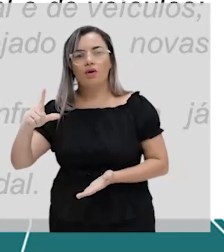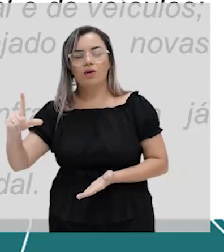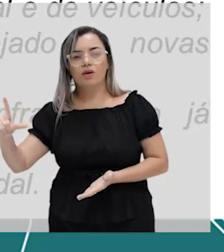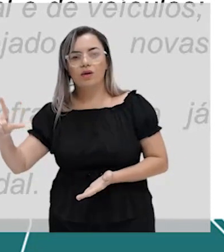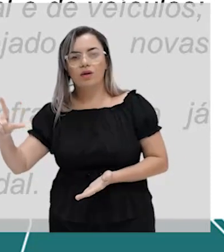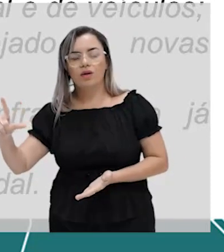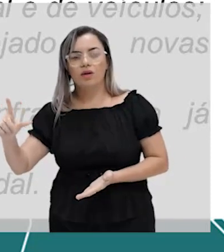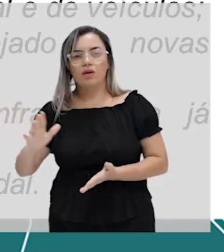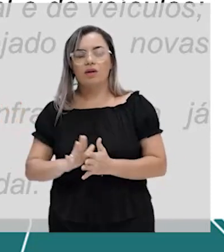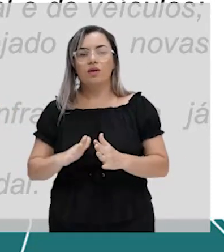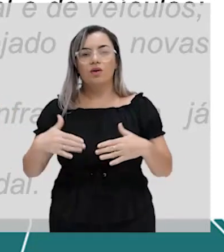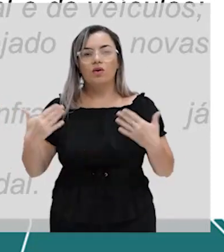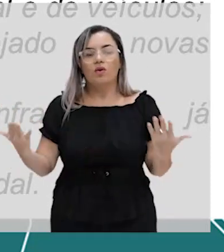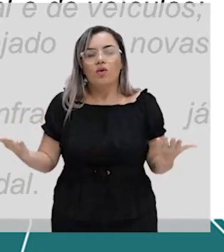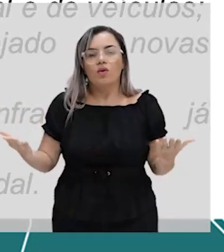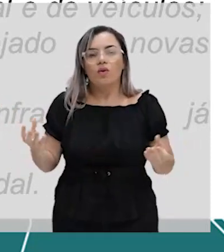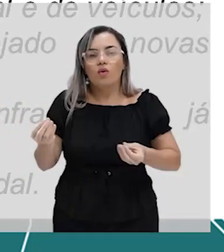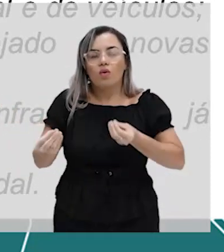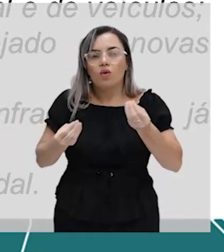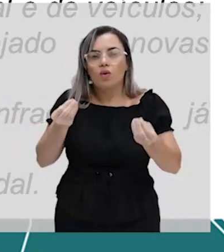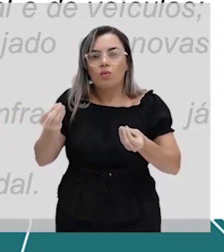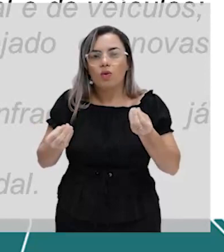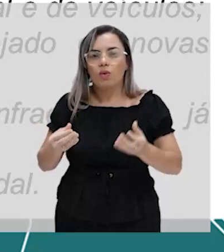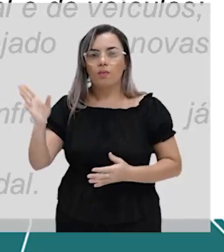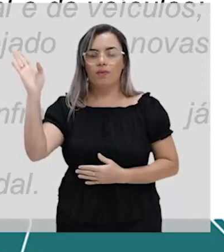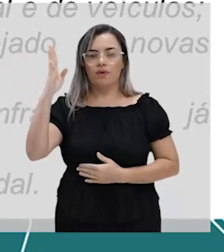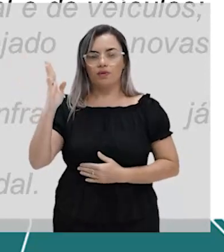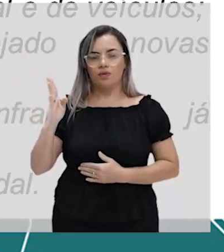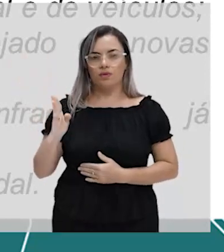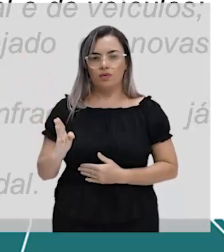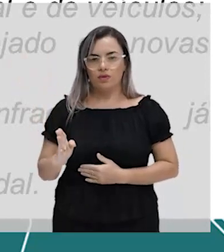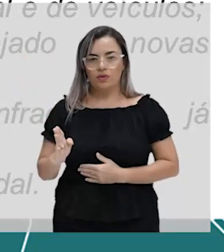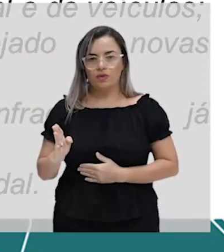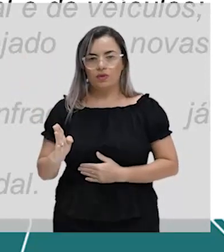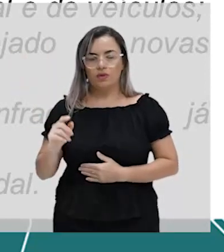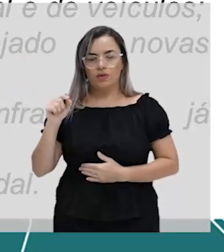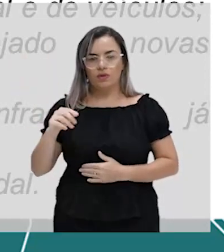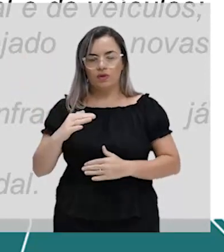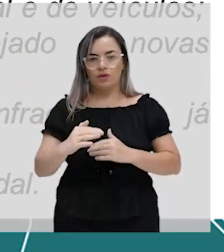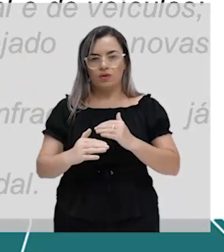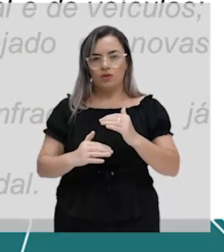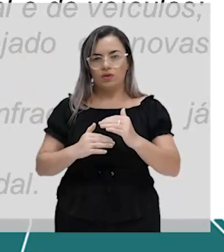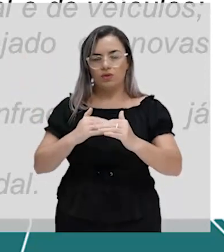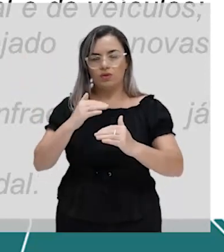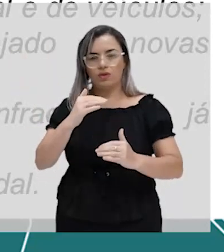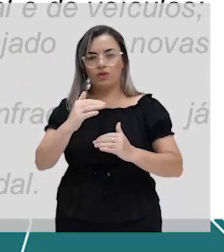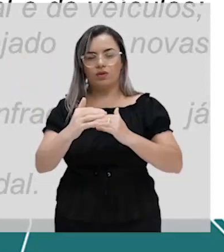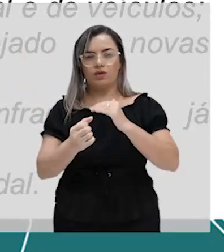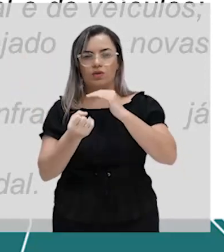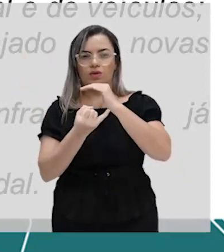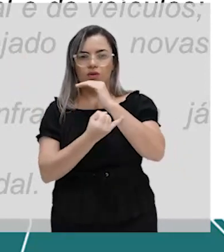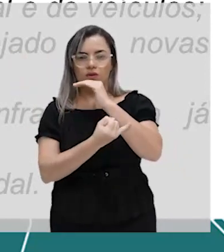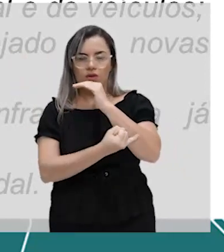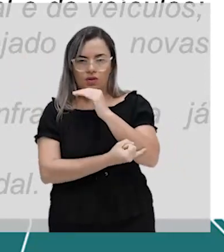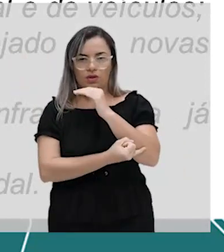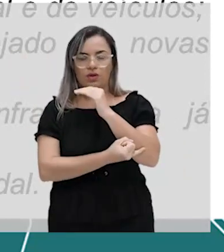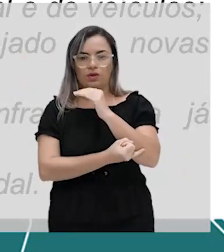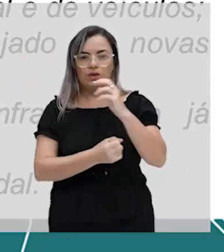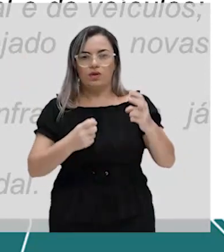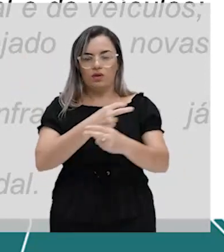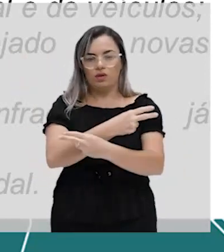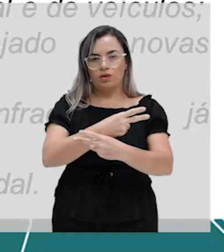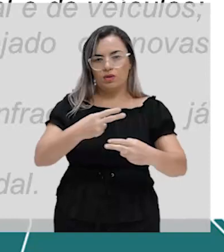diversidade de modalidades de transporte. O Brasil, ele desenvolveu uma infraestrutura de transportes